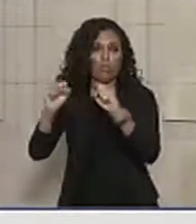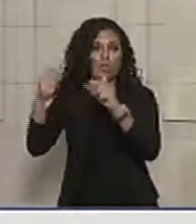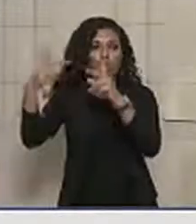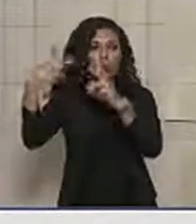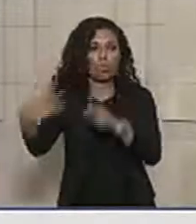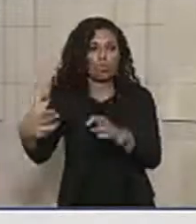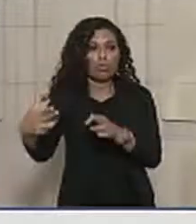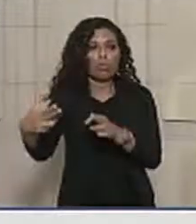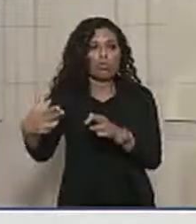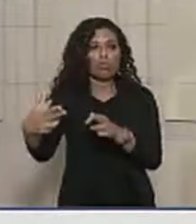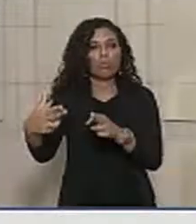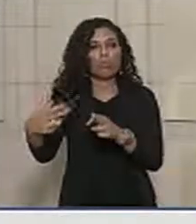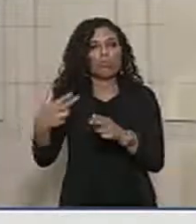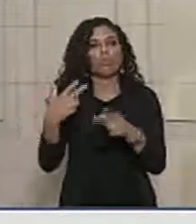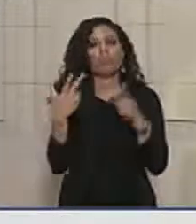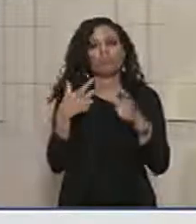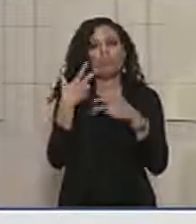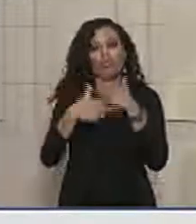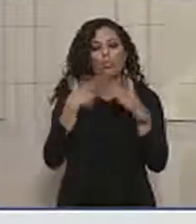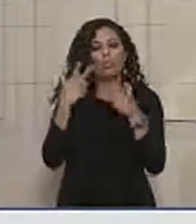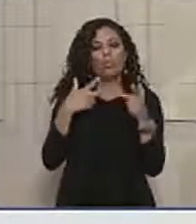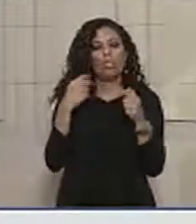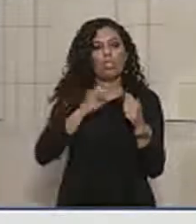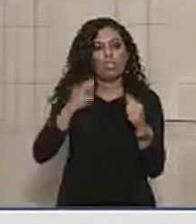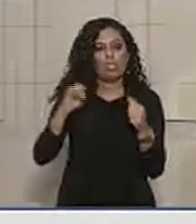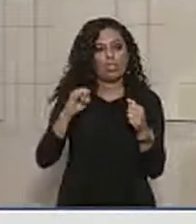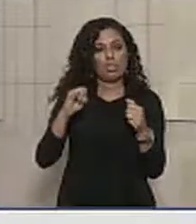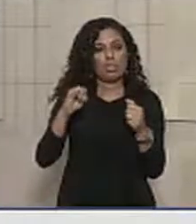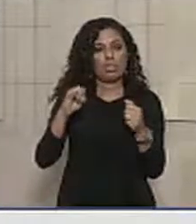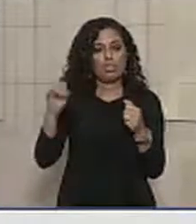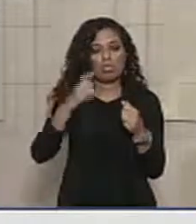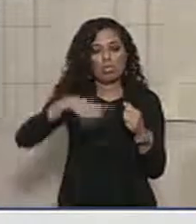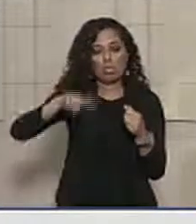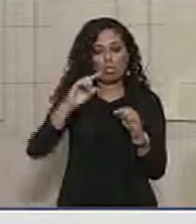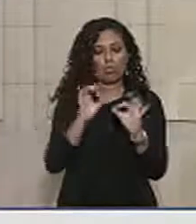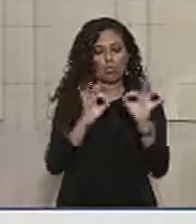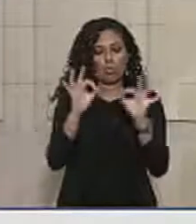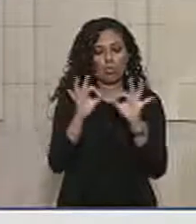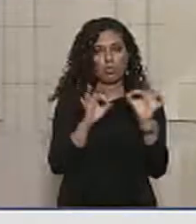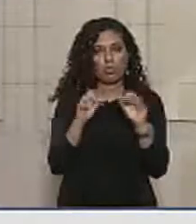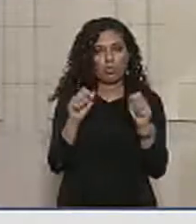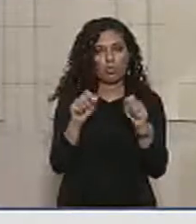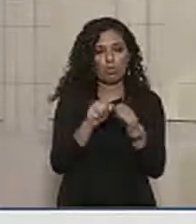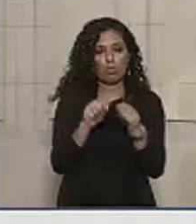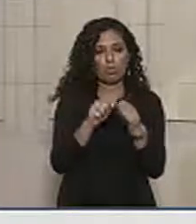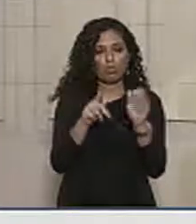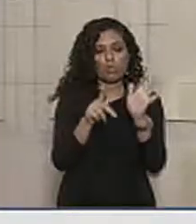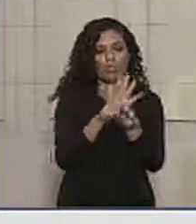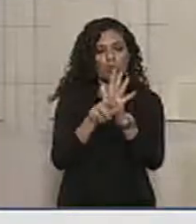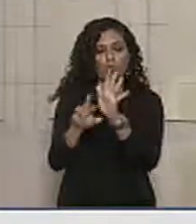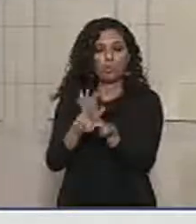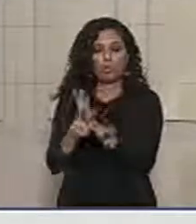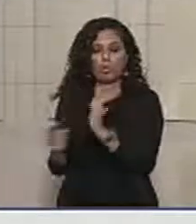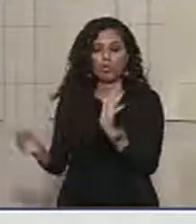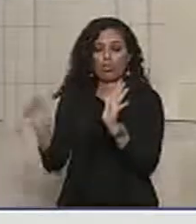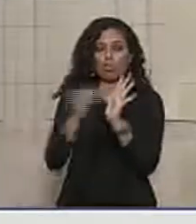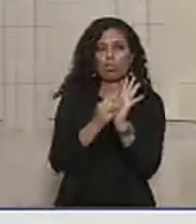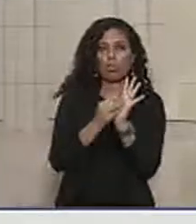só essa, mas eu quero fazer a sugestão de que seja feito um projeto de resolução que